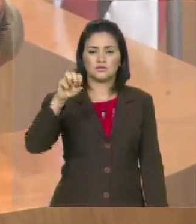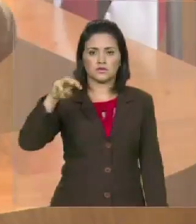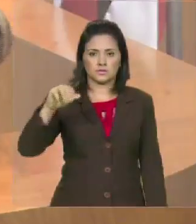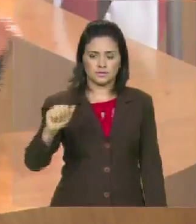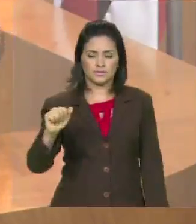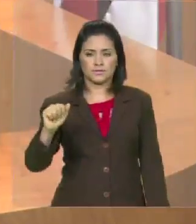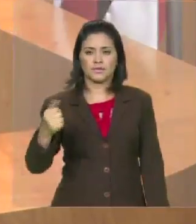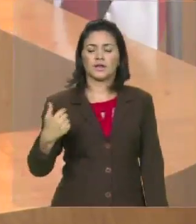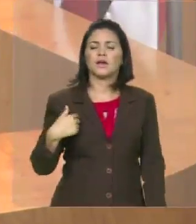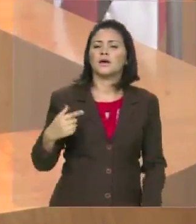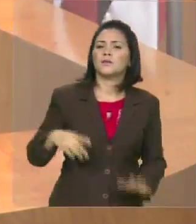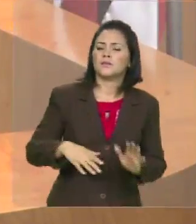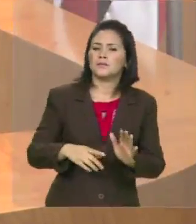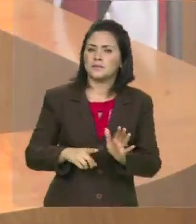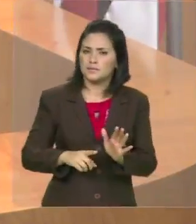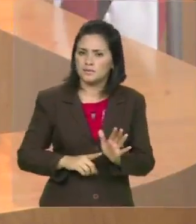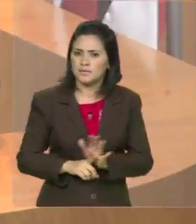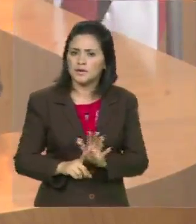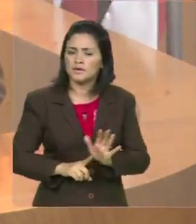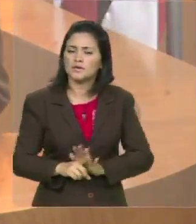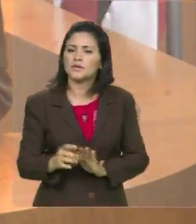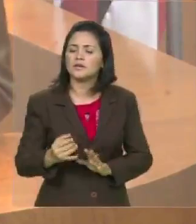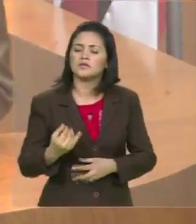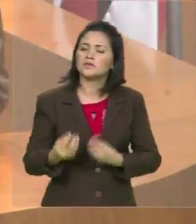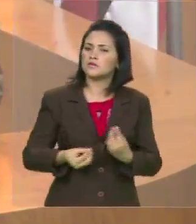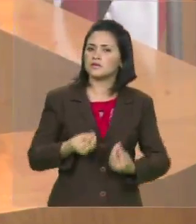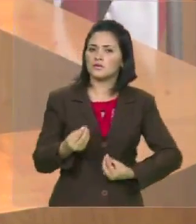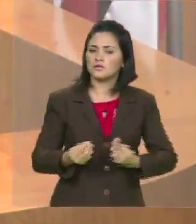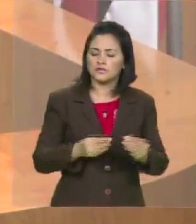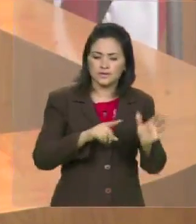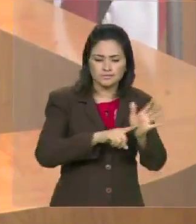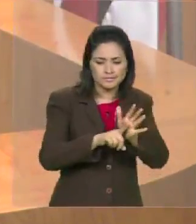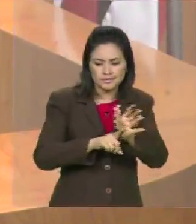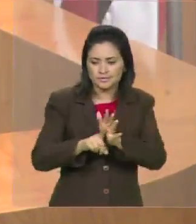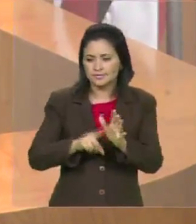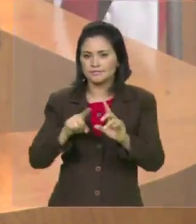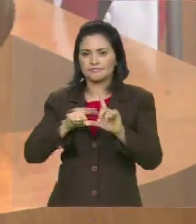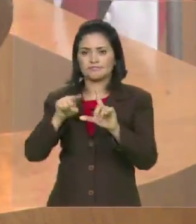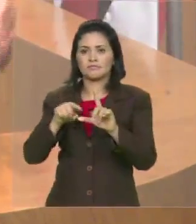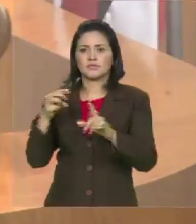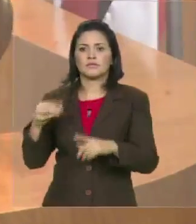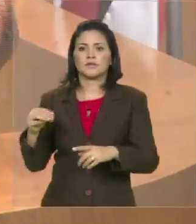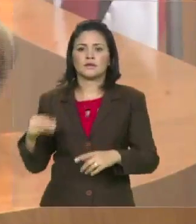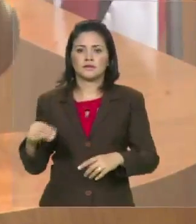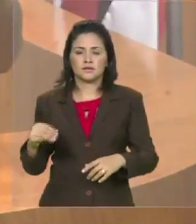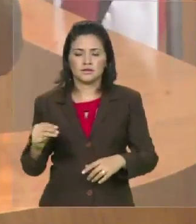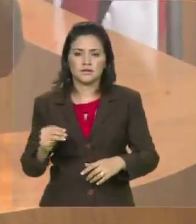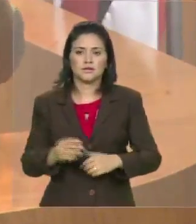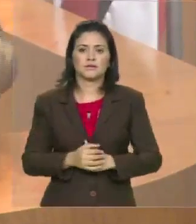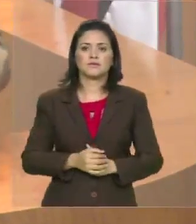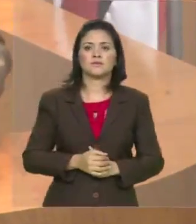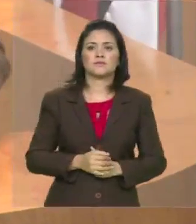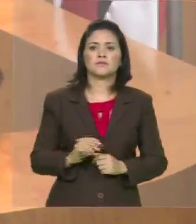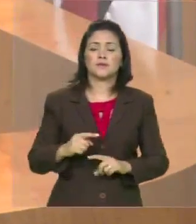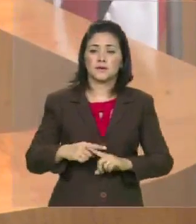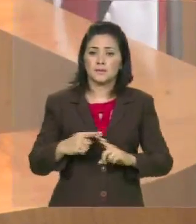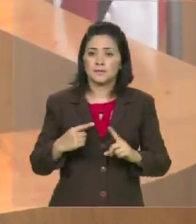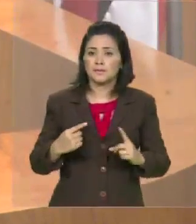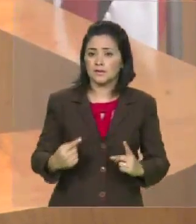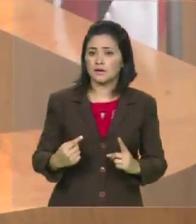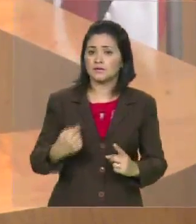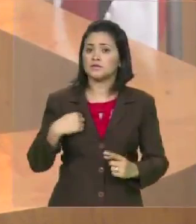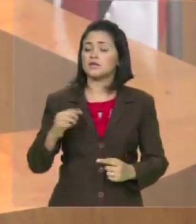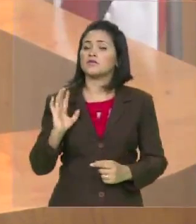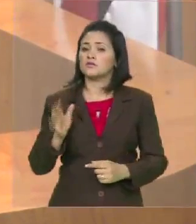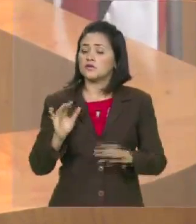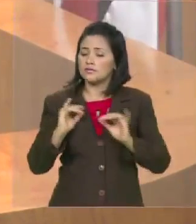a viabilidade realmente econômica dessa iniciativa, mas de já expressei, inclusive, que há viabilidade,